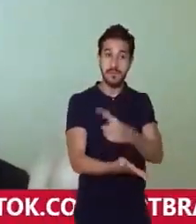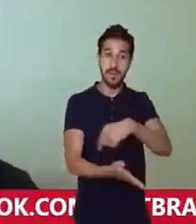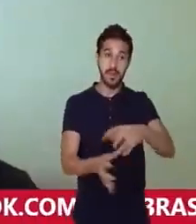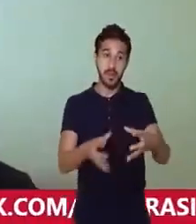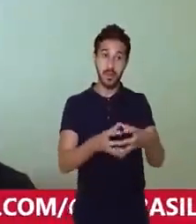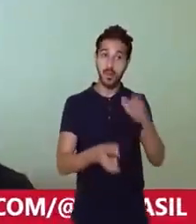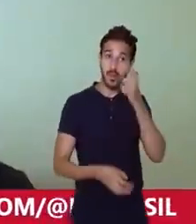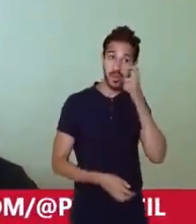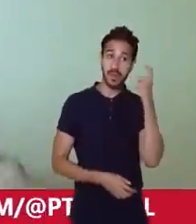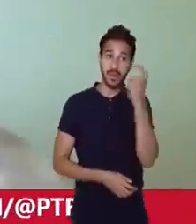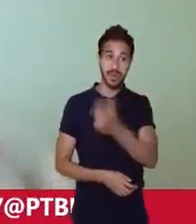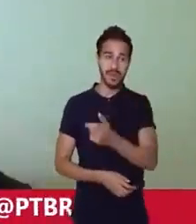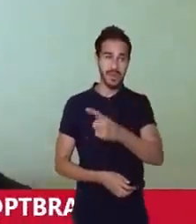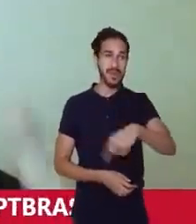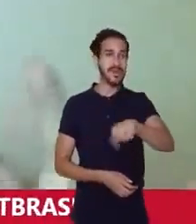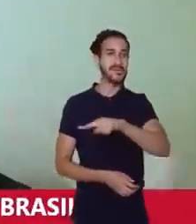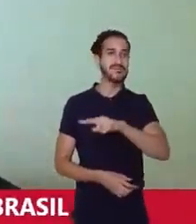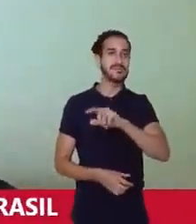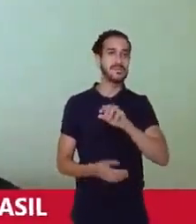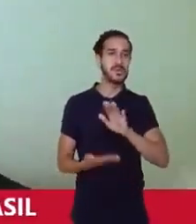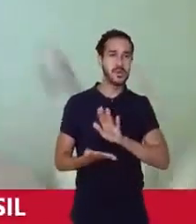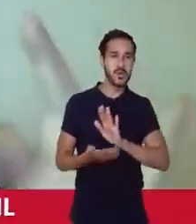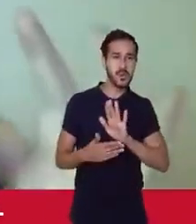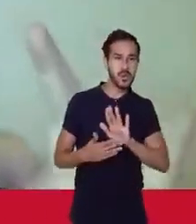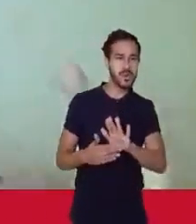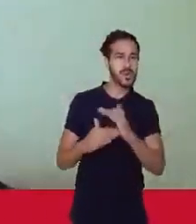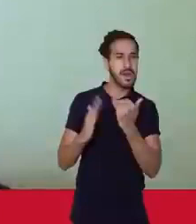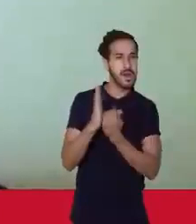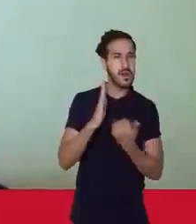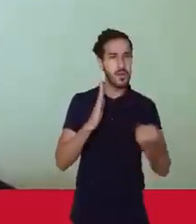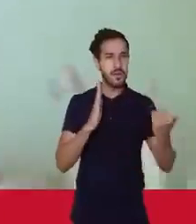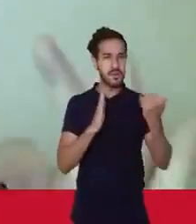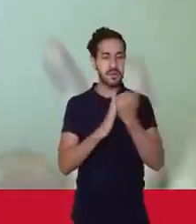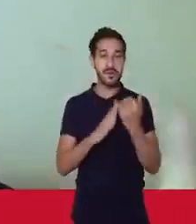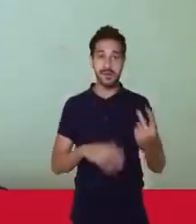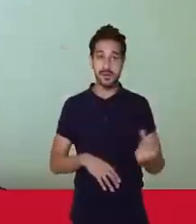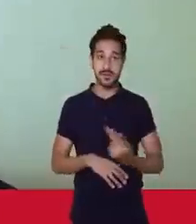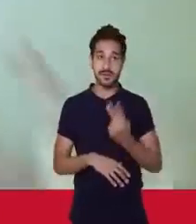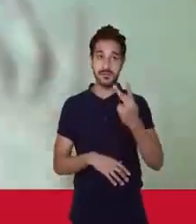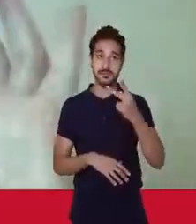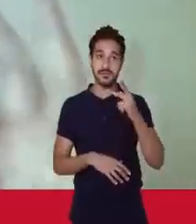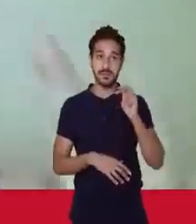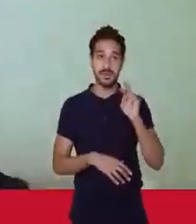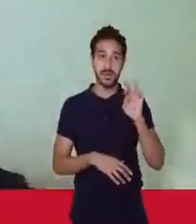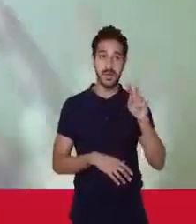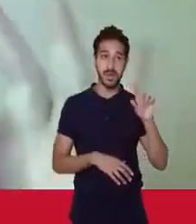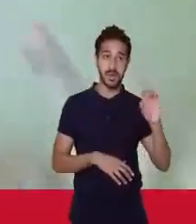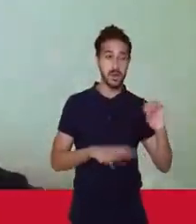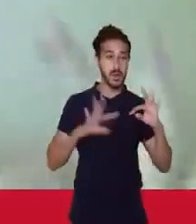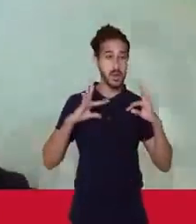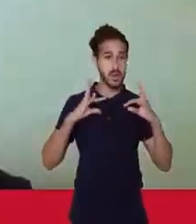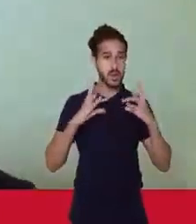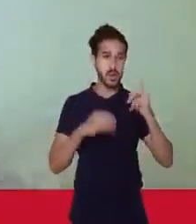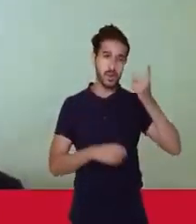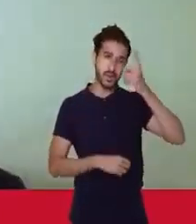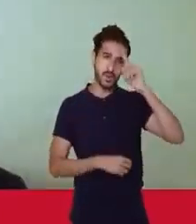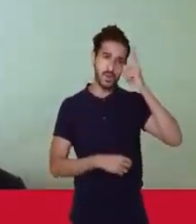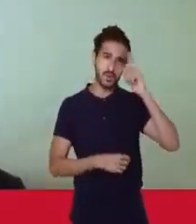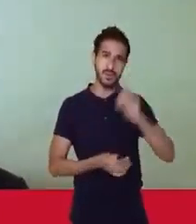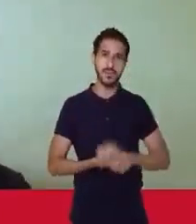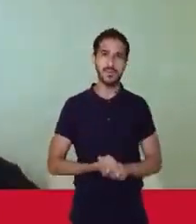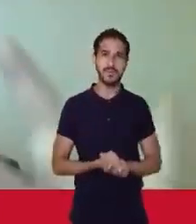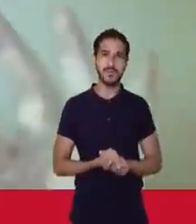desses interesses, eles passaram a elevar o preço do petróleo todo santo